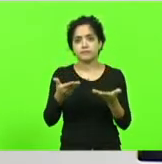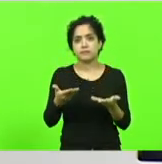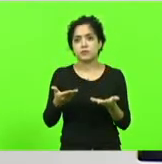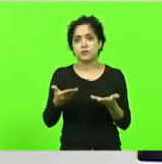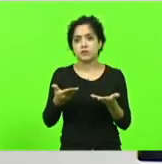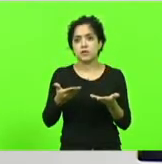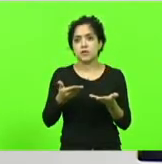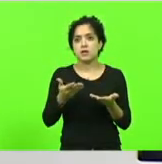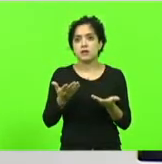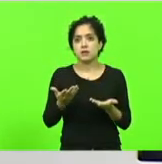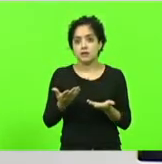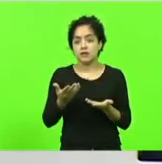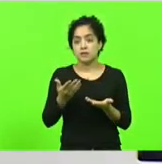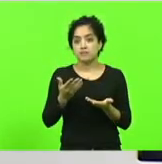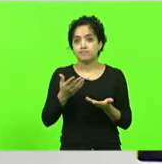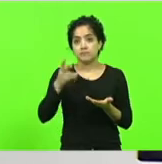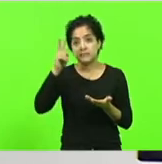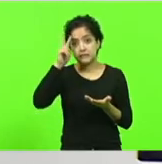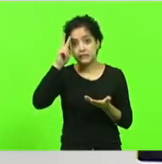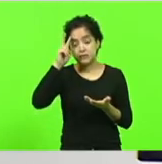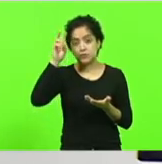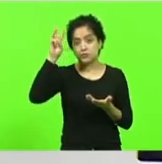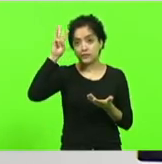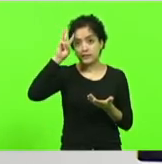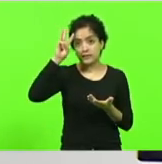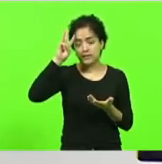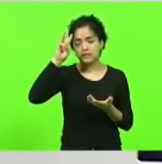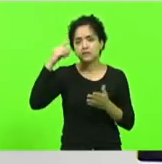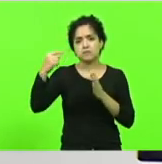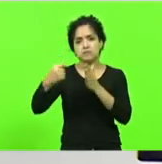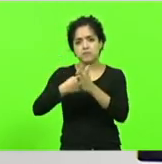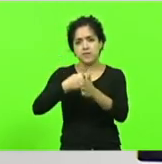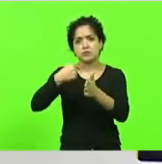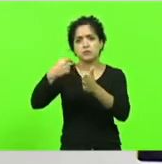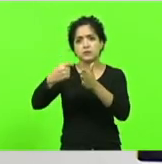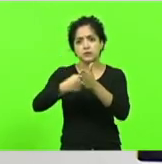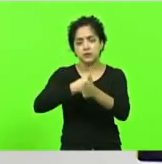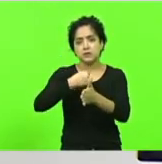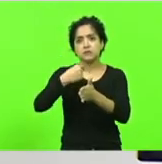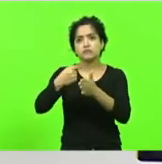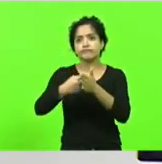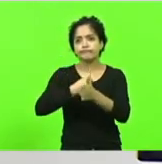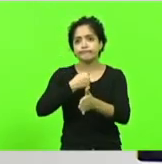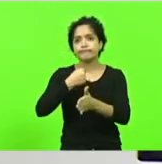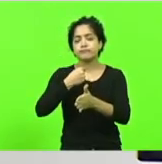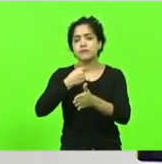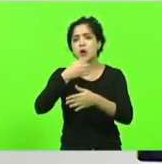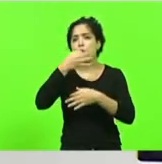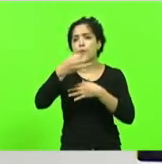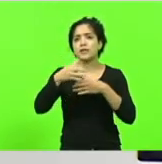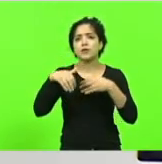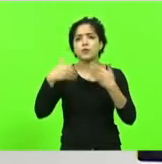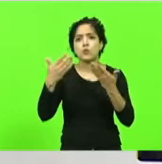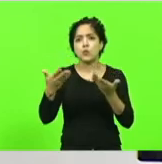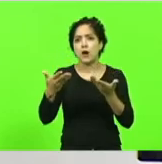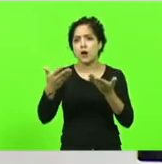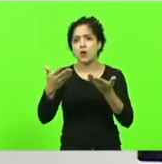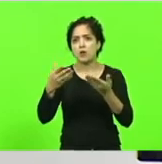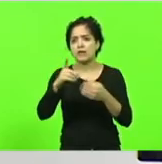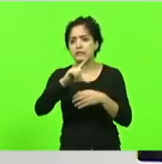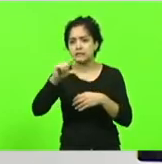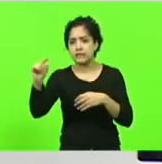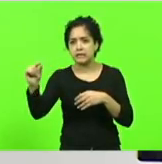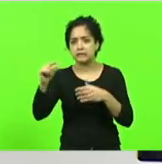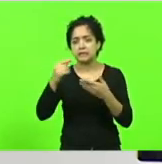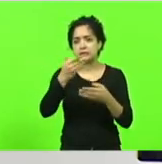Todo mundo, na segunda e na terça-feira, me perguntando a minha opinião sobre a saída, a possível saída